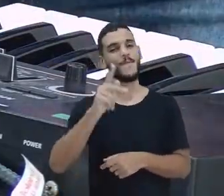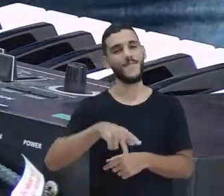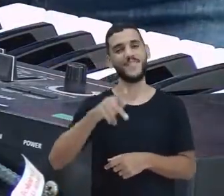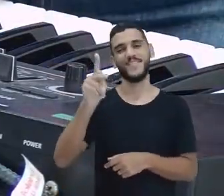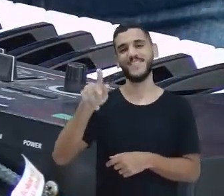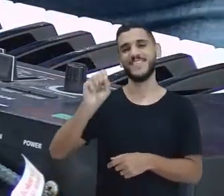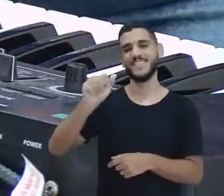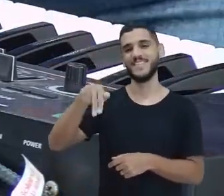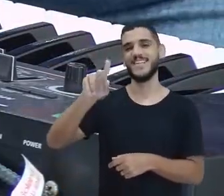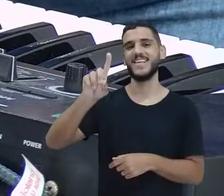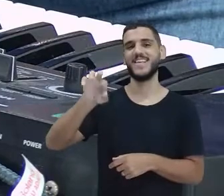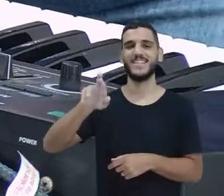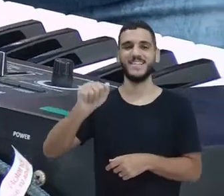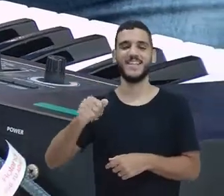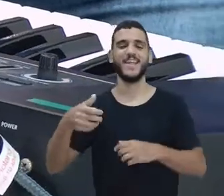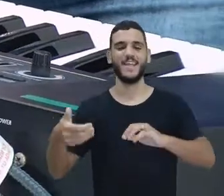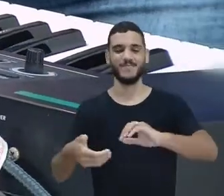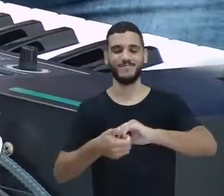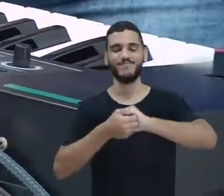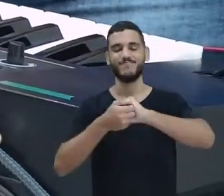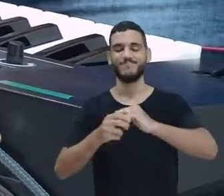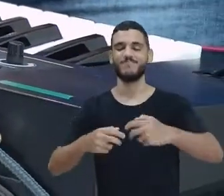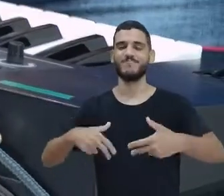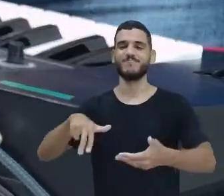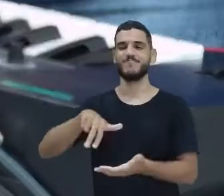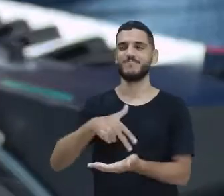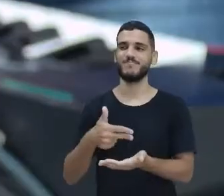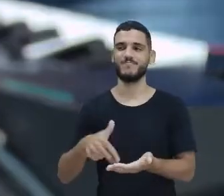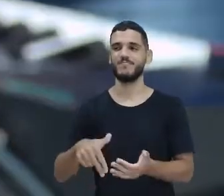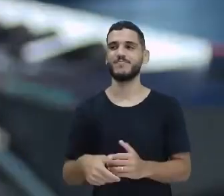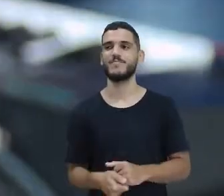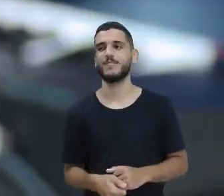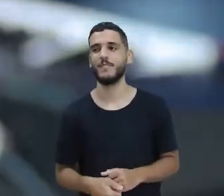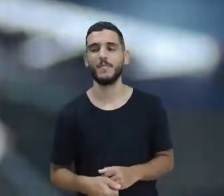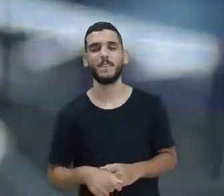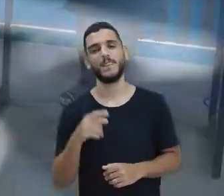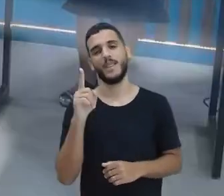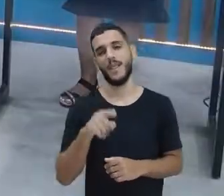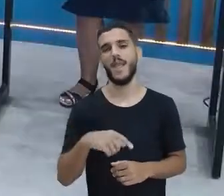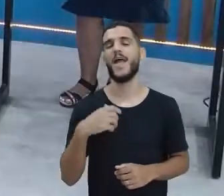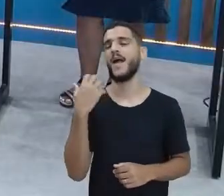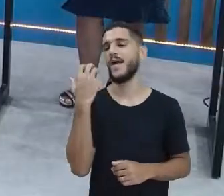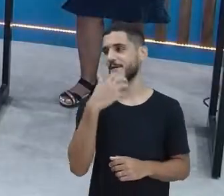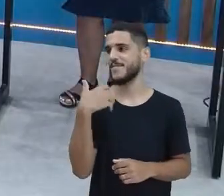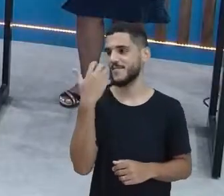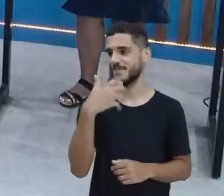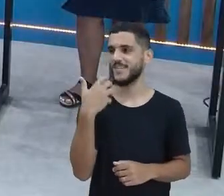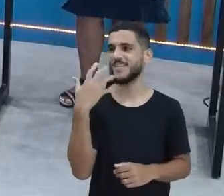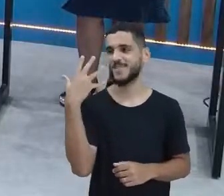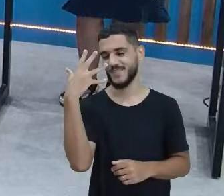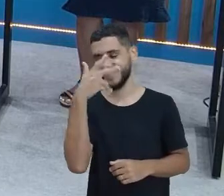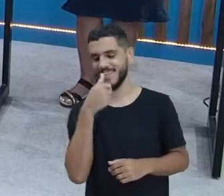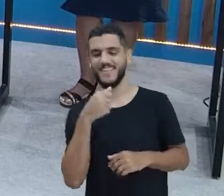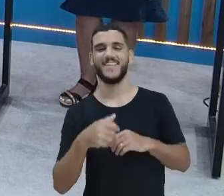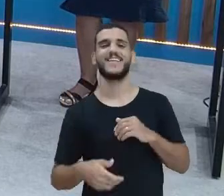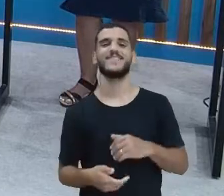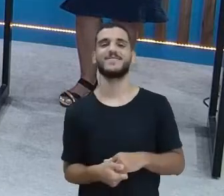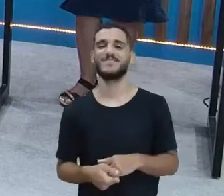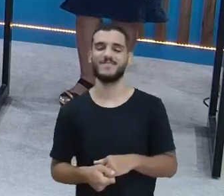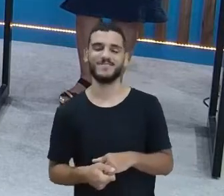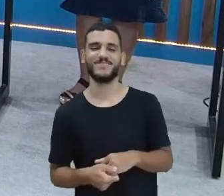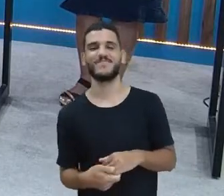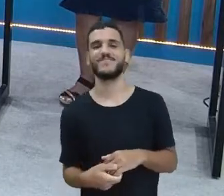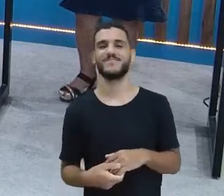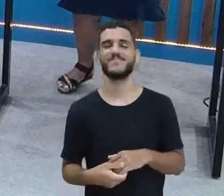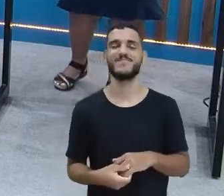ser meu par. Olha aí. É uma canção muito bonita. Sandra vai ser meu par, tem uma amiga aí, vai ser